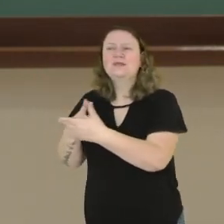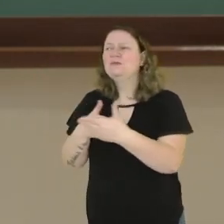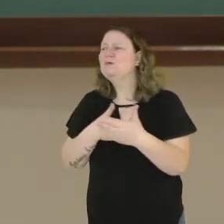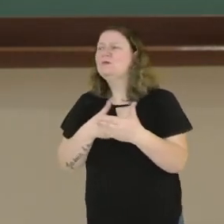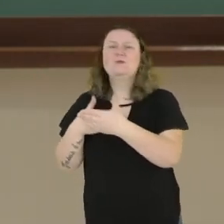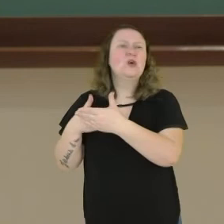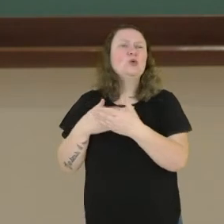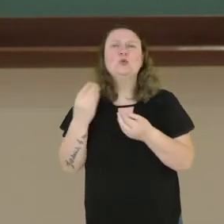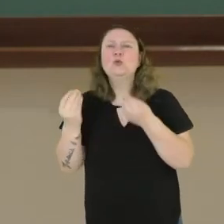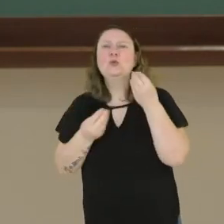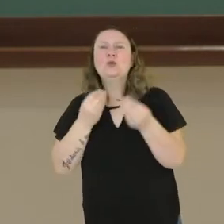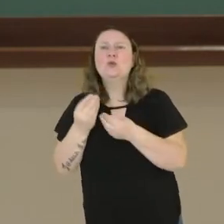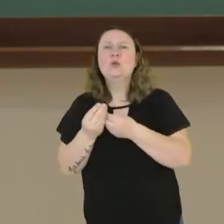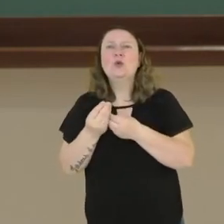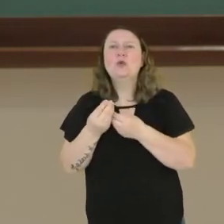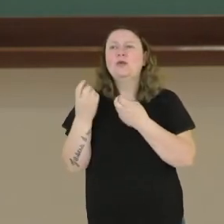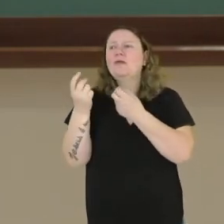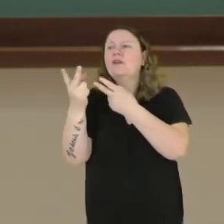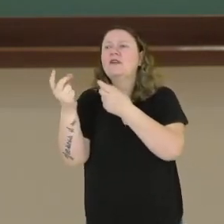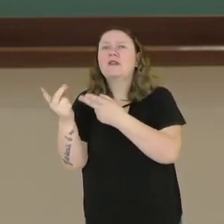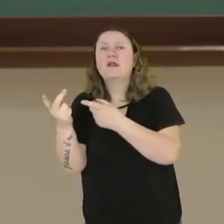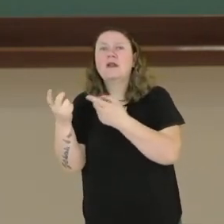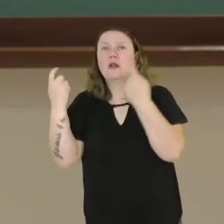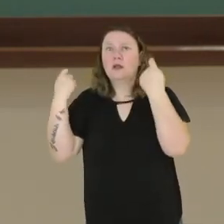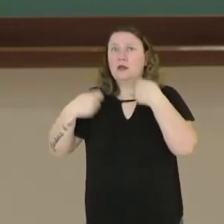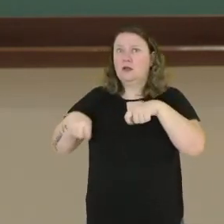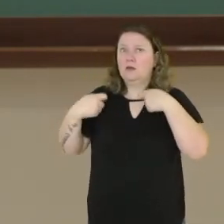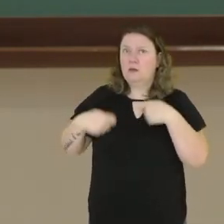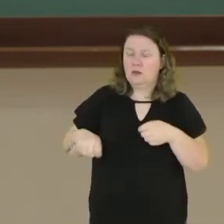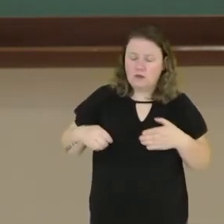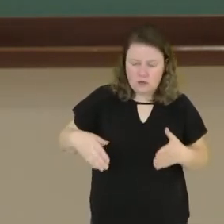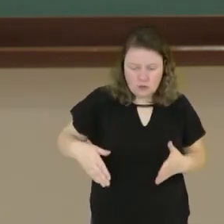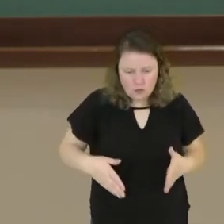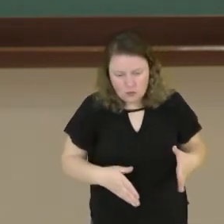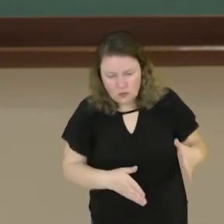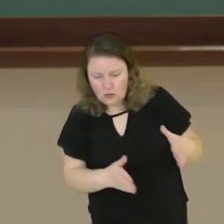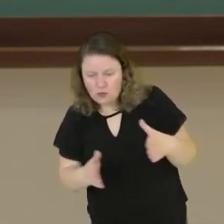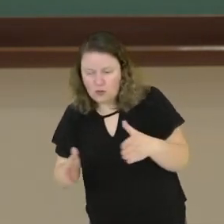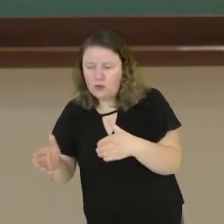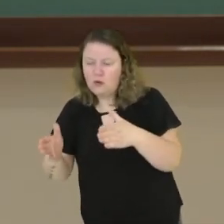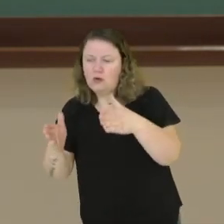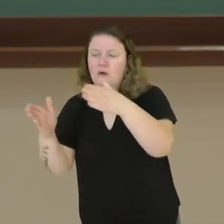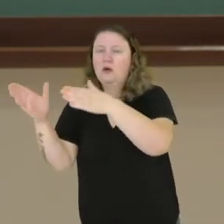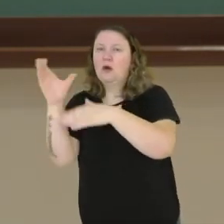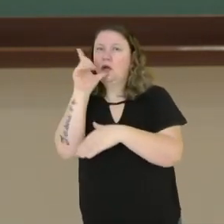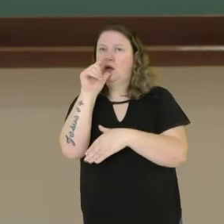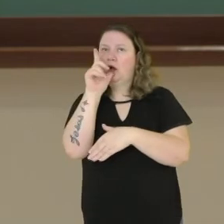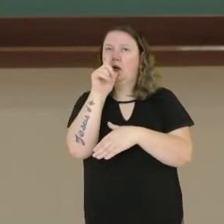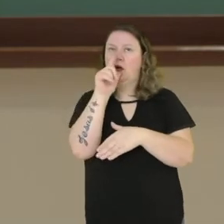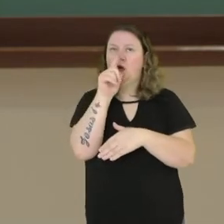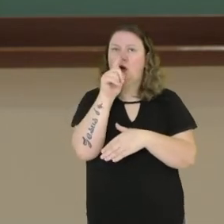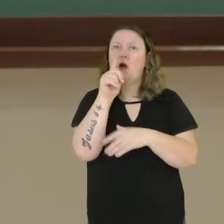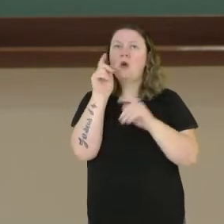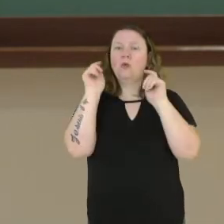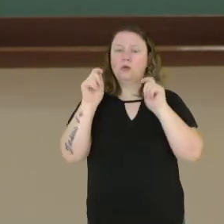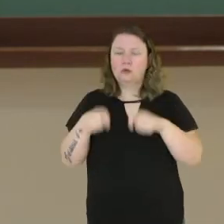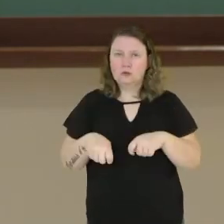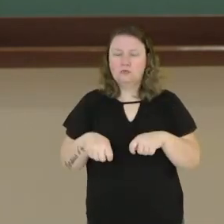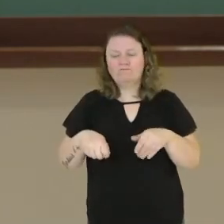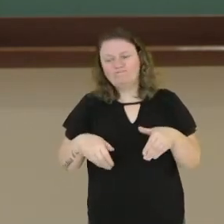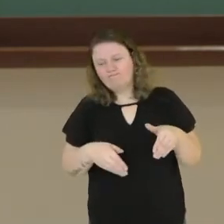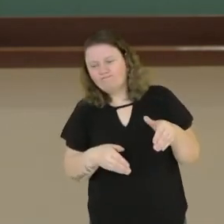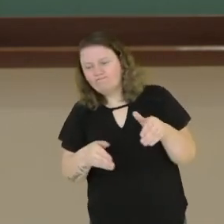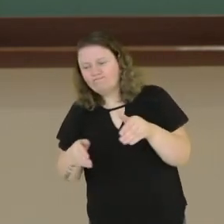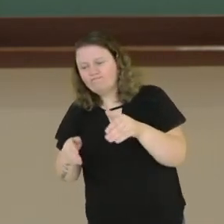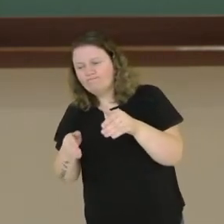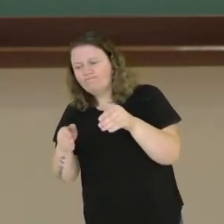então ele necessitava passar por outras regiões, por outras nações para conseguir, né,